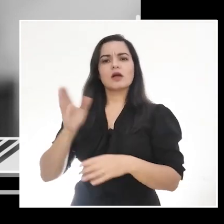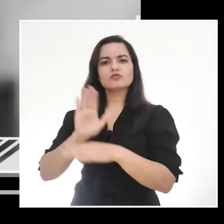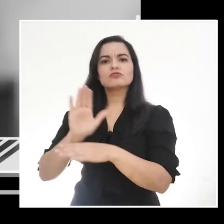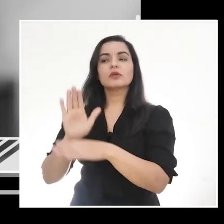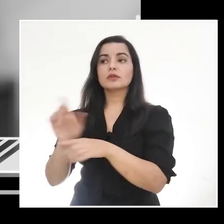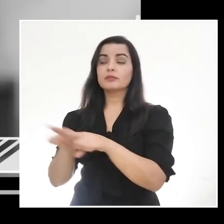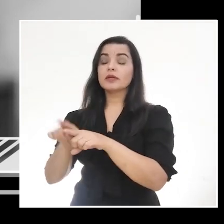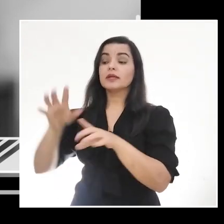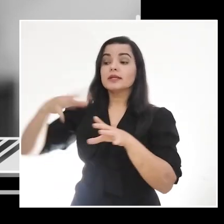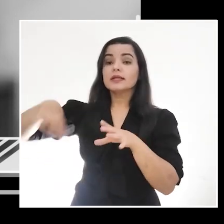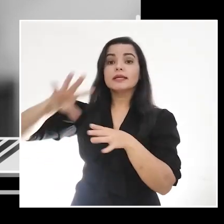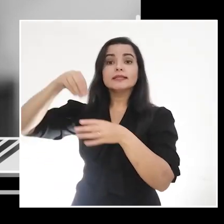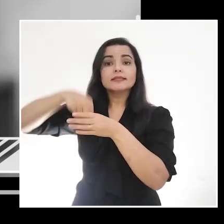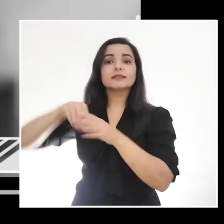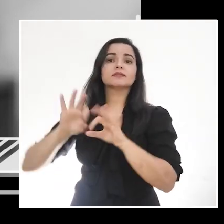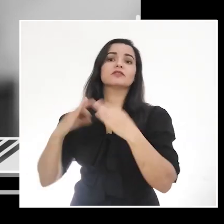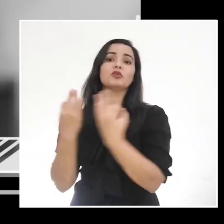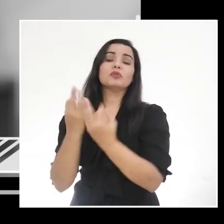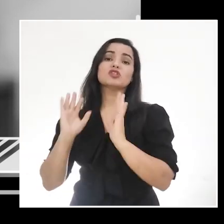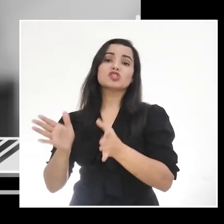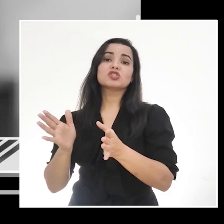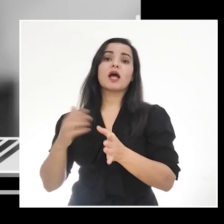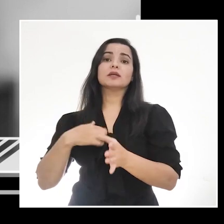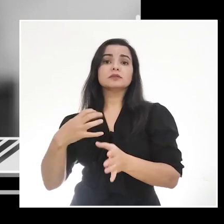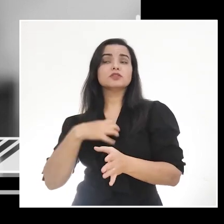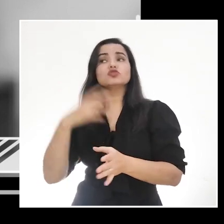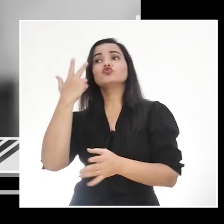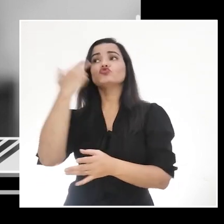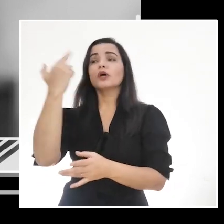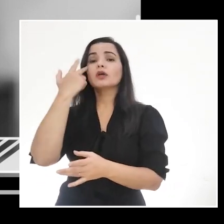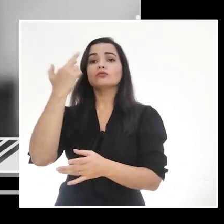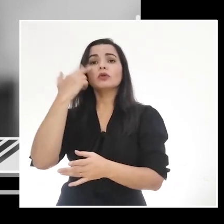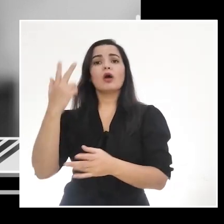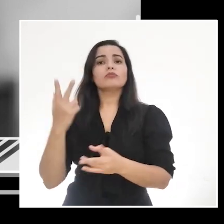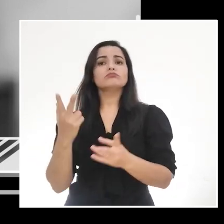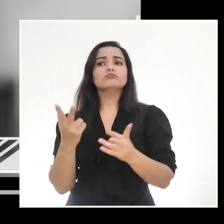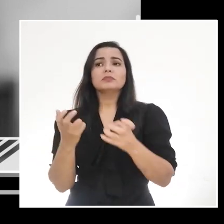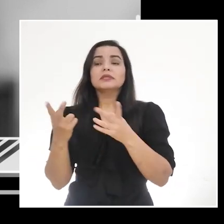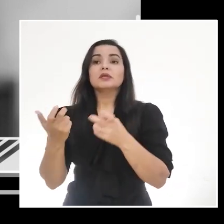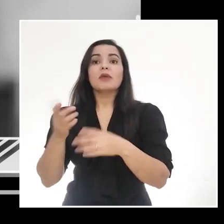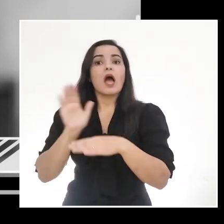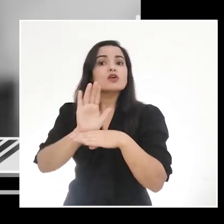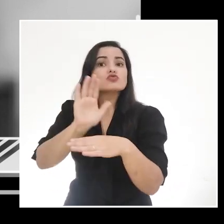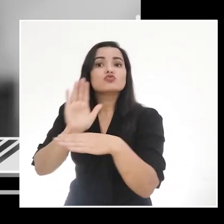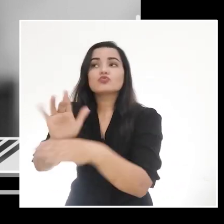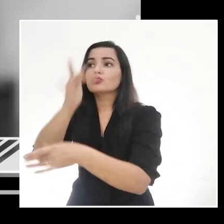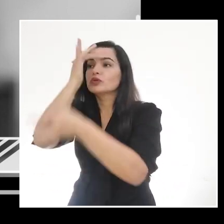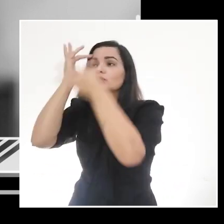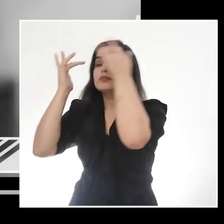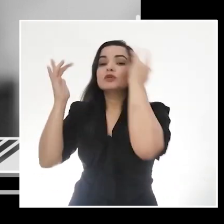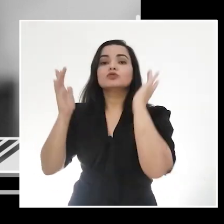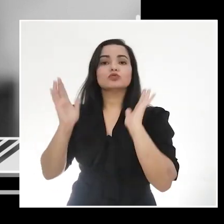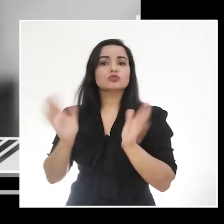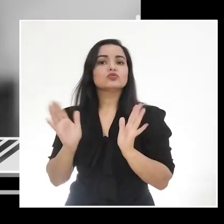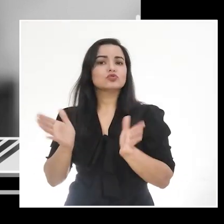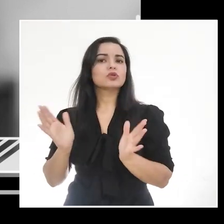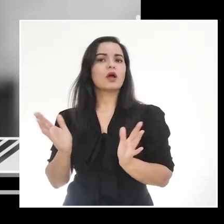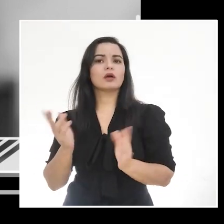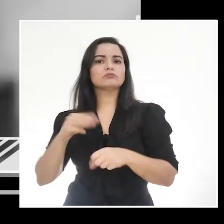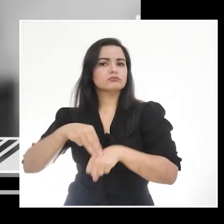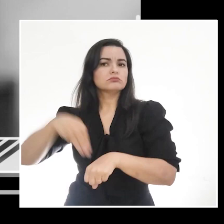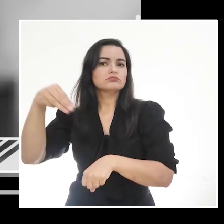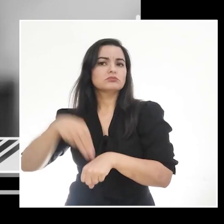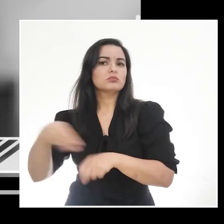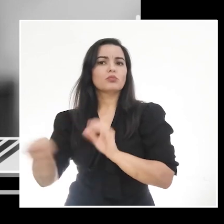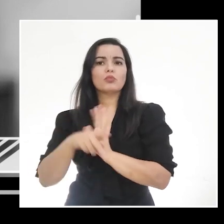pobres. E aquilo sempre me encorajou. Então, nesse ambiente da família, de certa forma foi natural abraçar